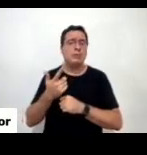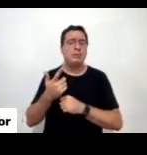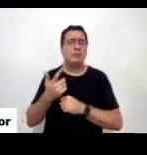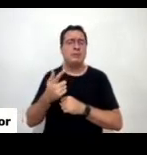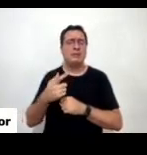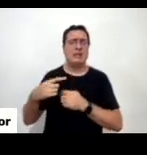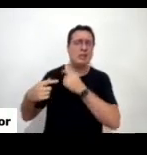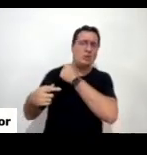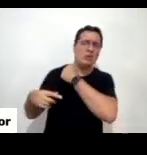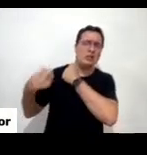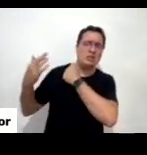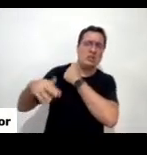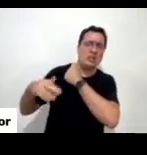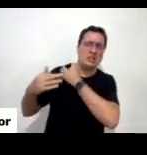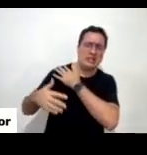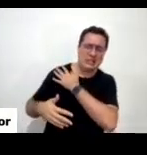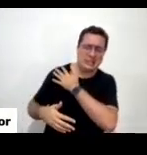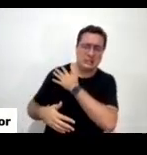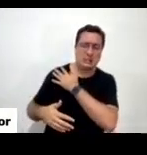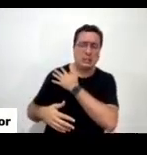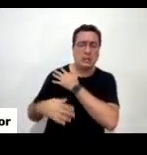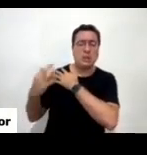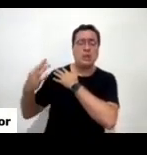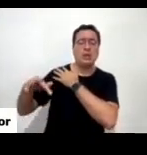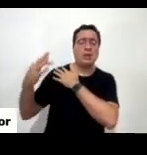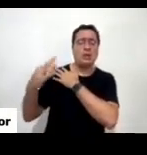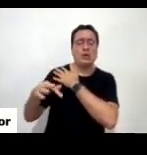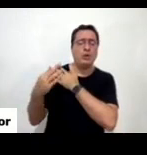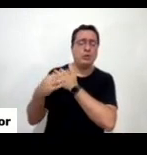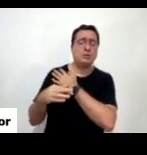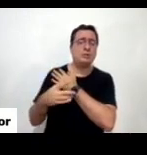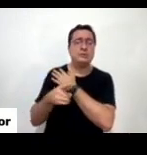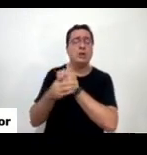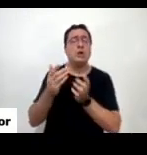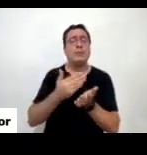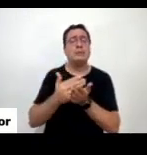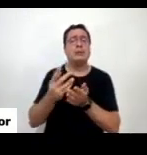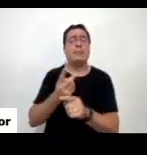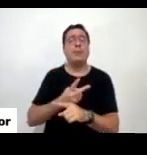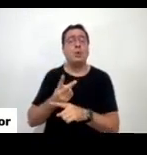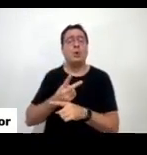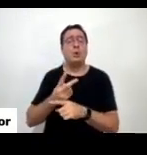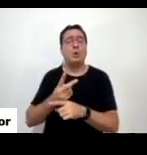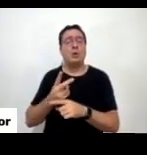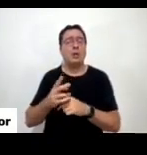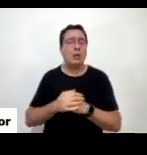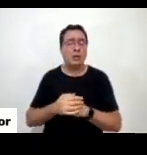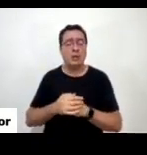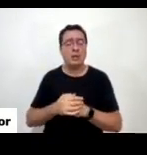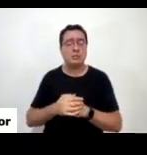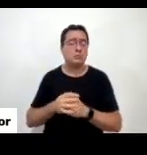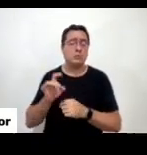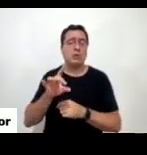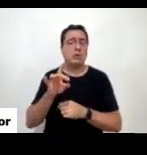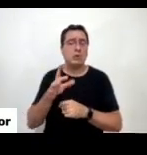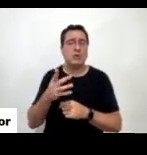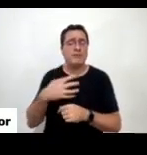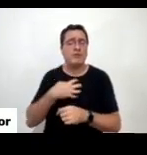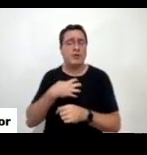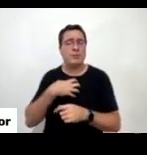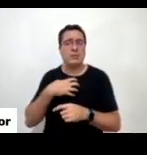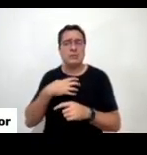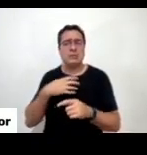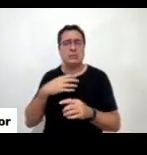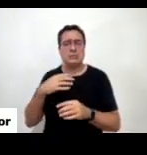costas. E você tendo essa grande dor nas costas, você começa a procurar não somente formas de